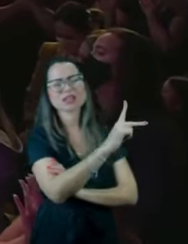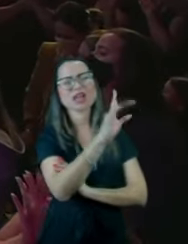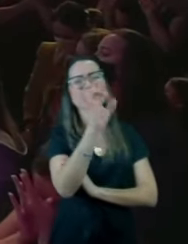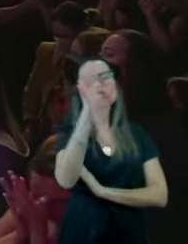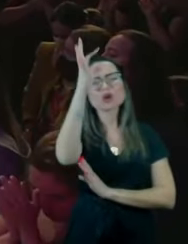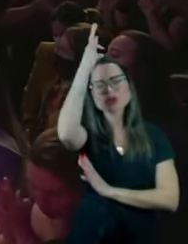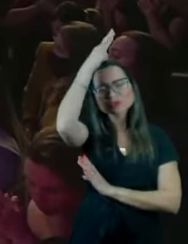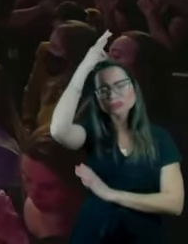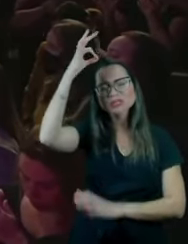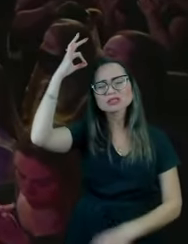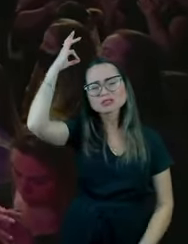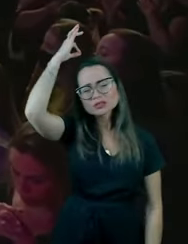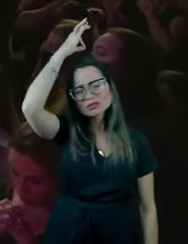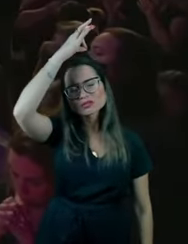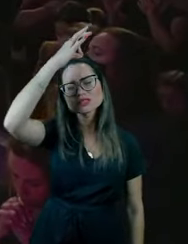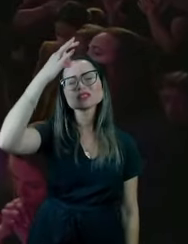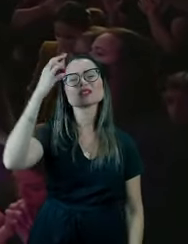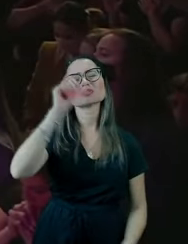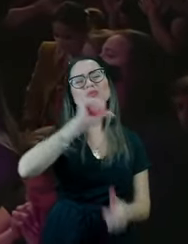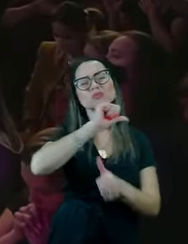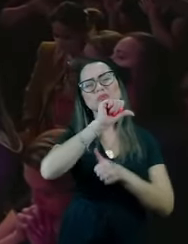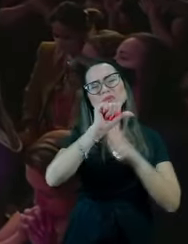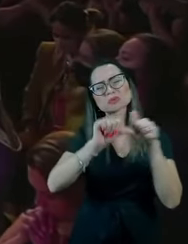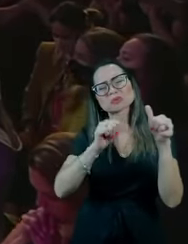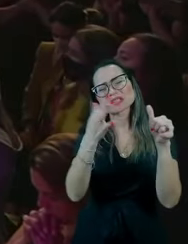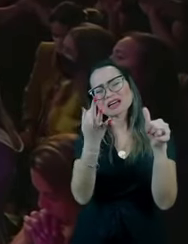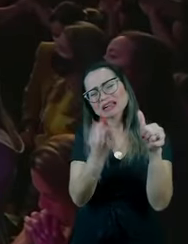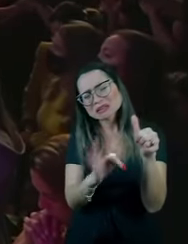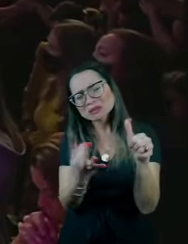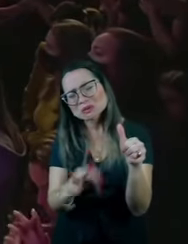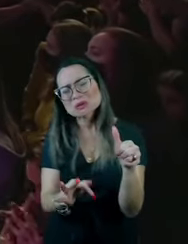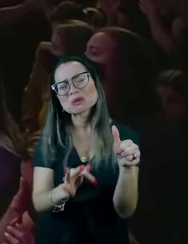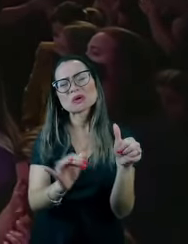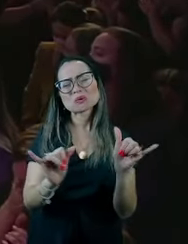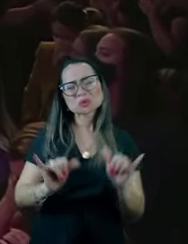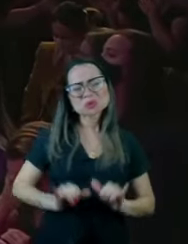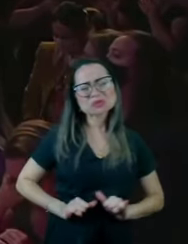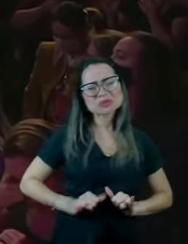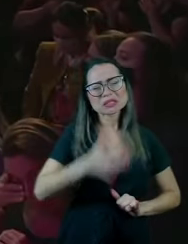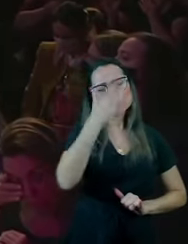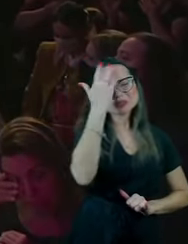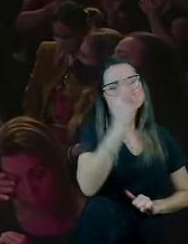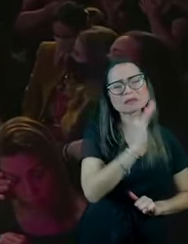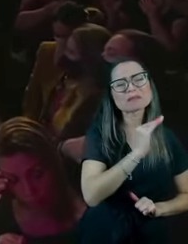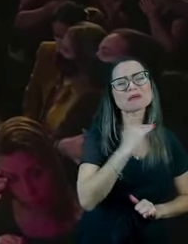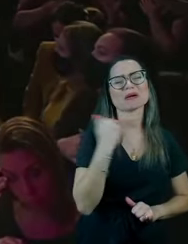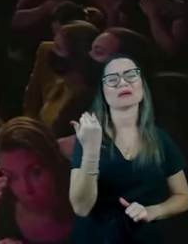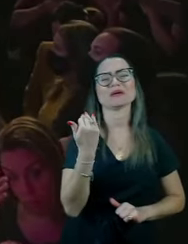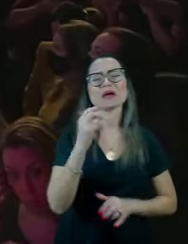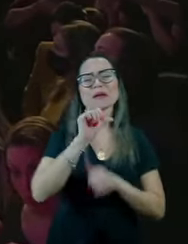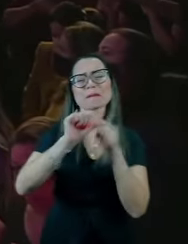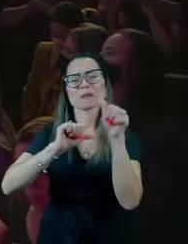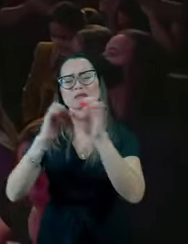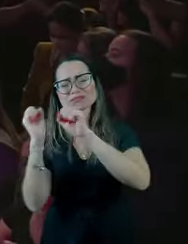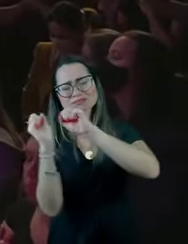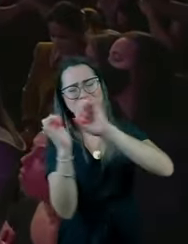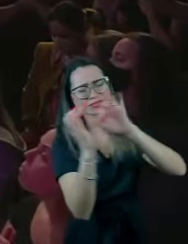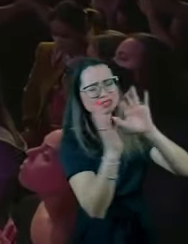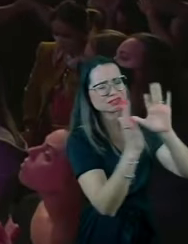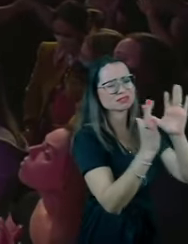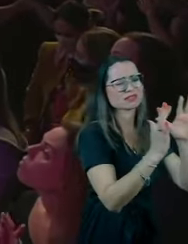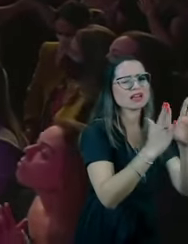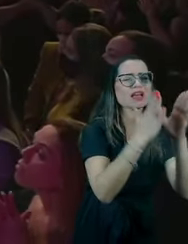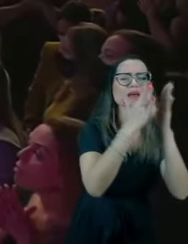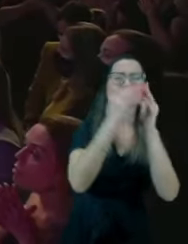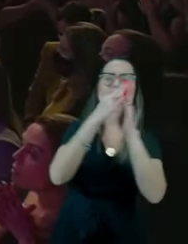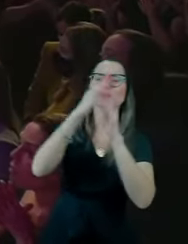consegue transformar o luto, a dor, em ainda bênção. E nós pedimos que eles sejam alcançados